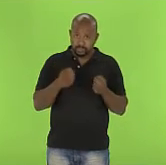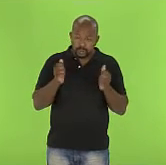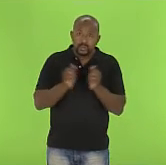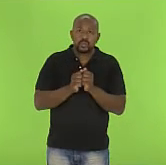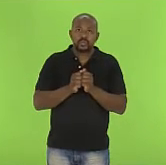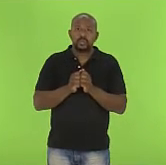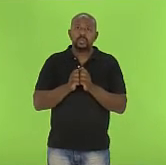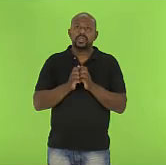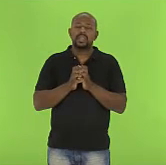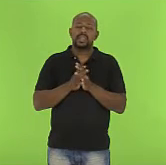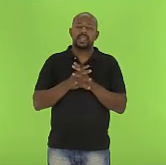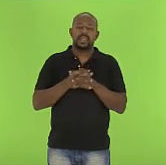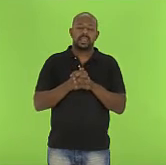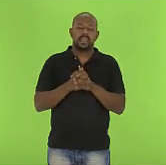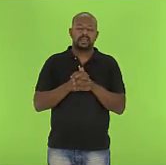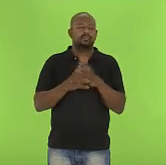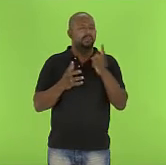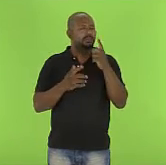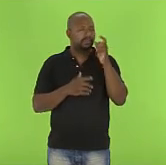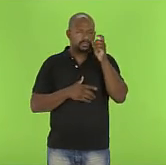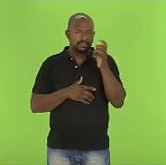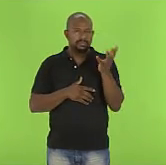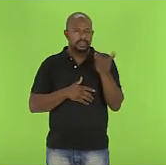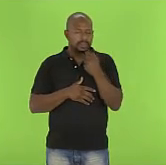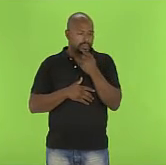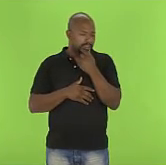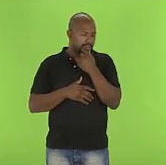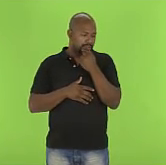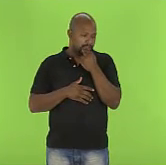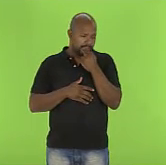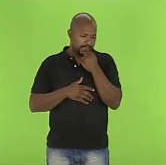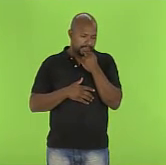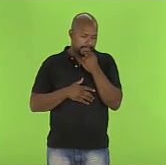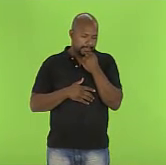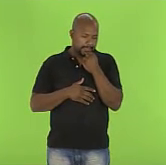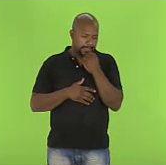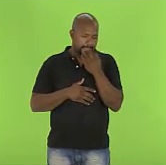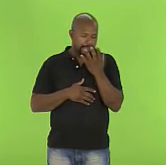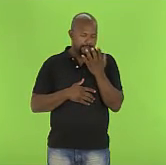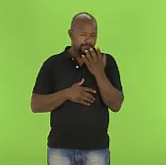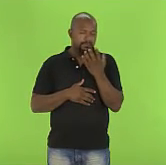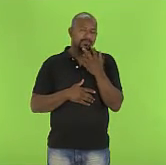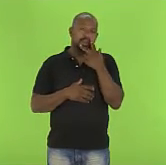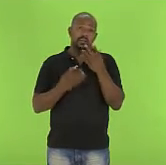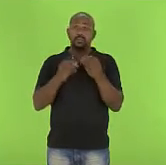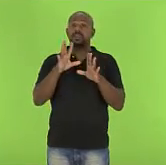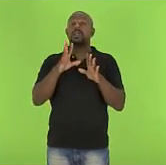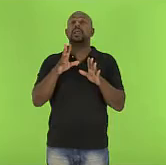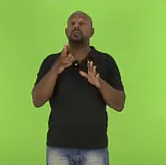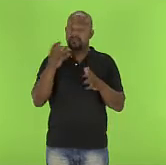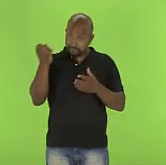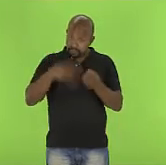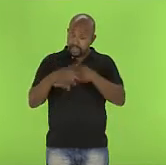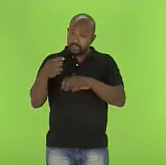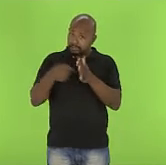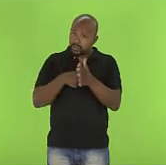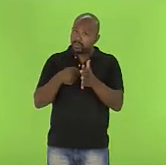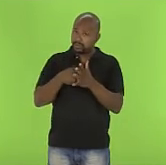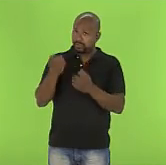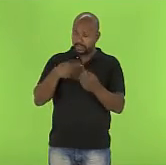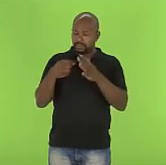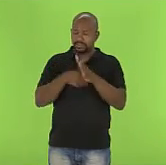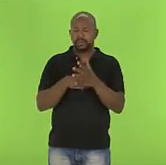vamos junto. Uma coisa que é muito interessante, que fala muito do... Mandem perguntas.